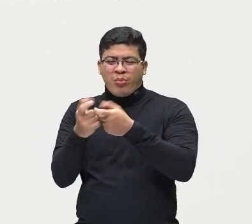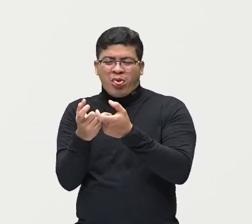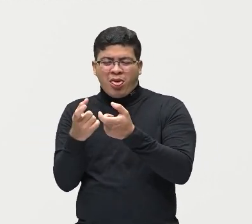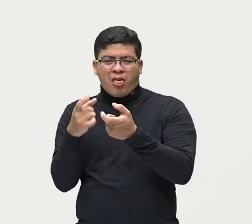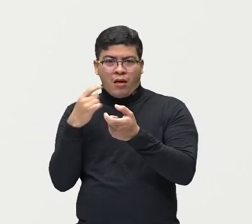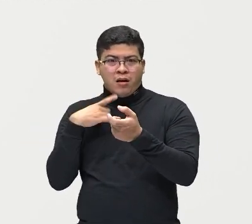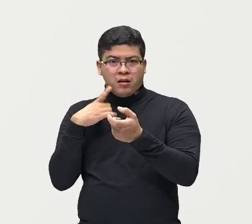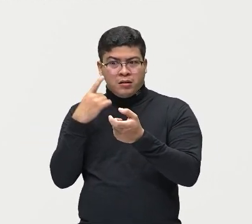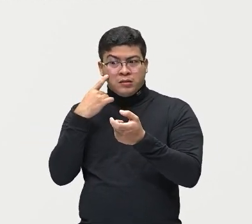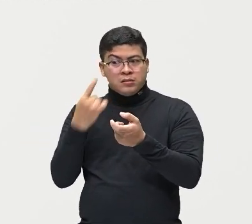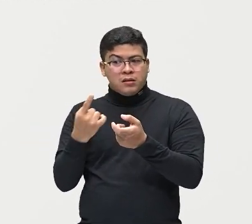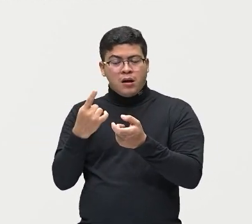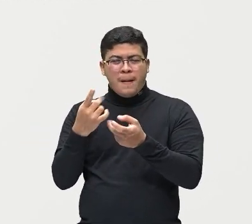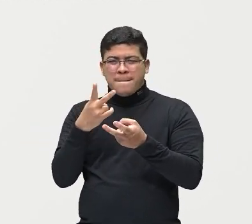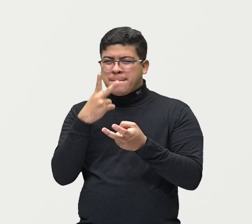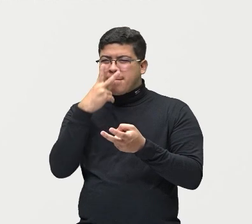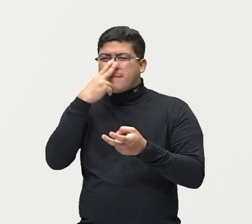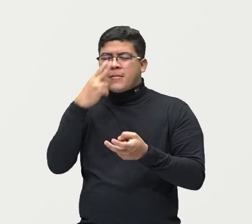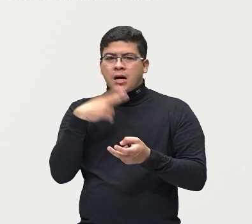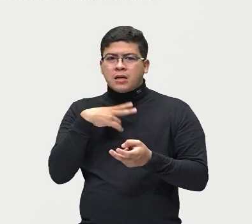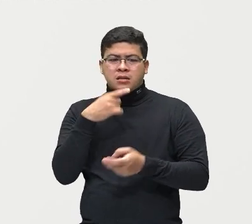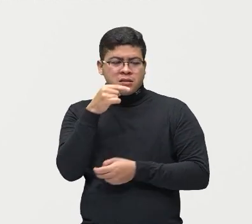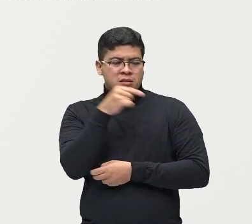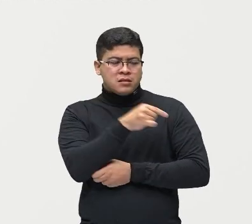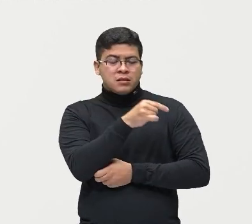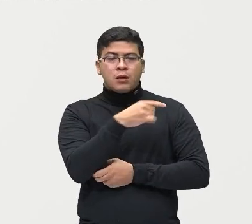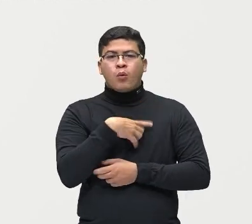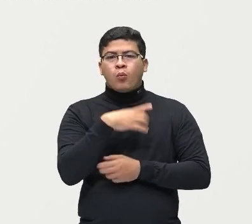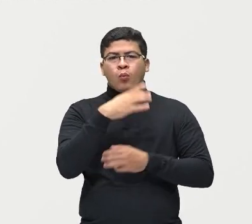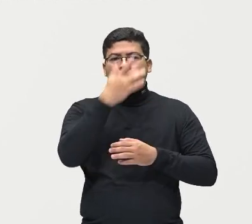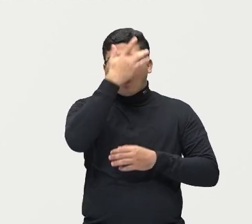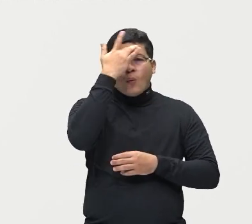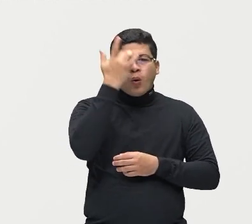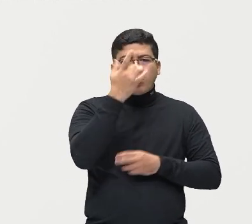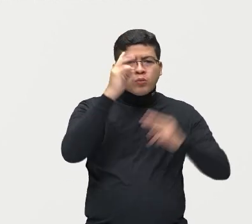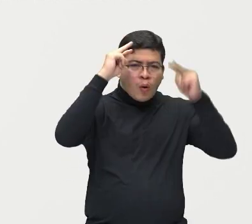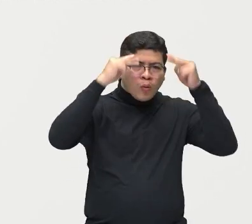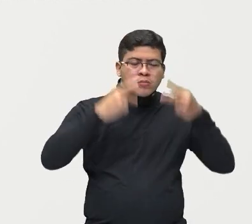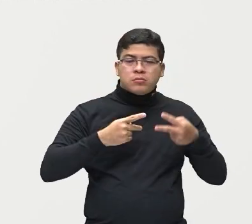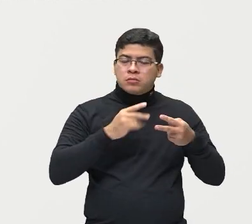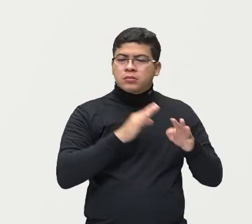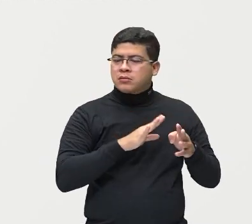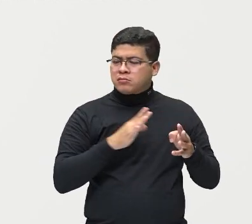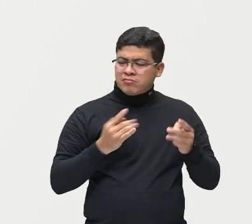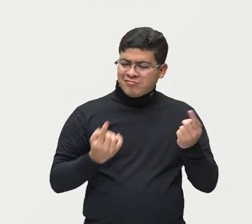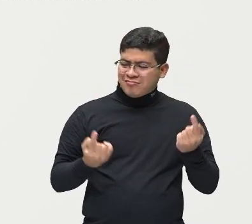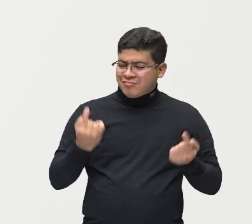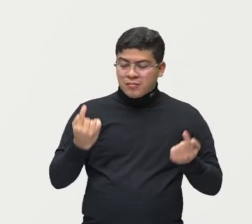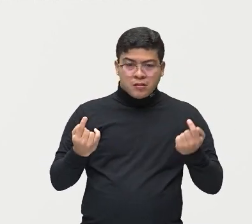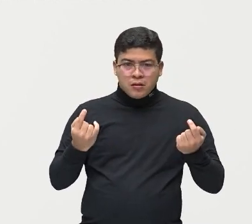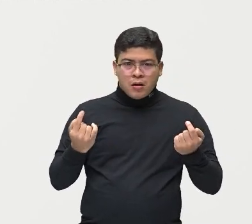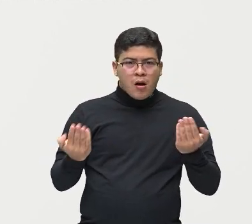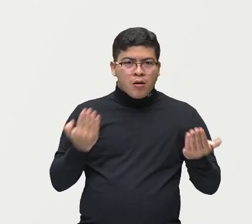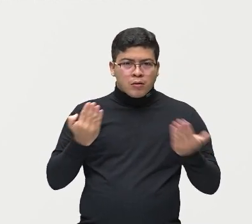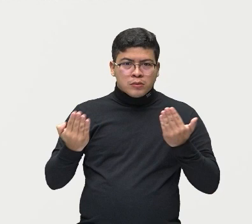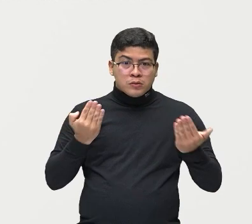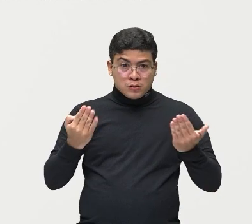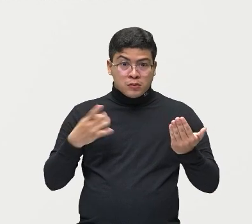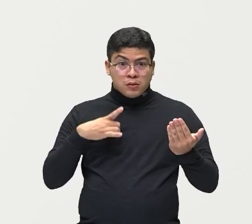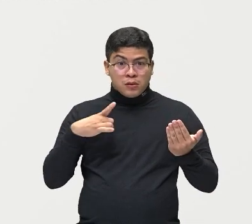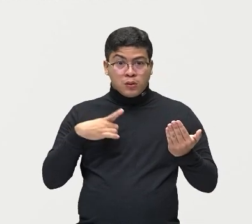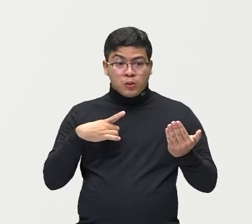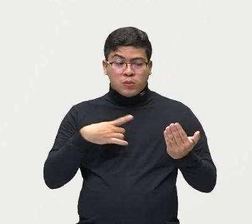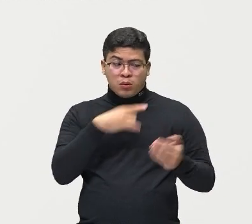Então a gente observou aí que o Jenner, ele observou também que além das feridas que tinham no corpo